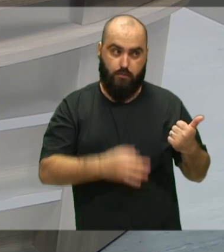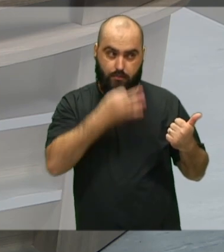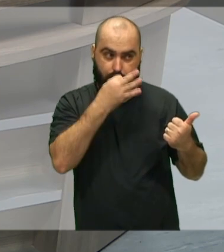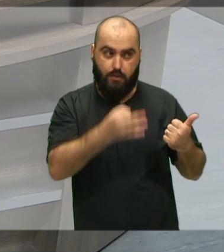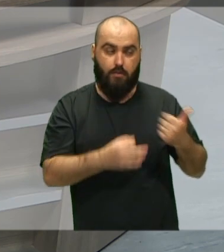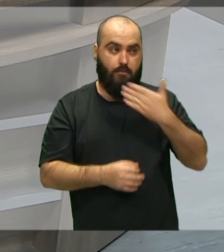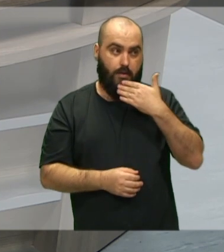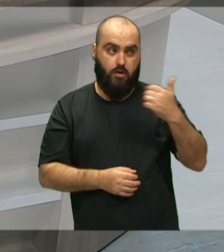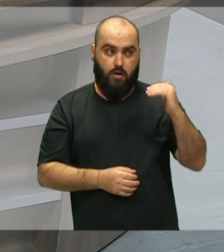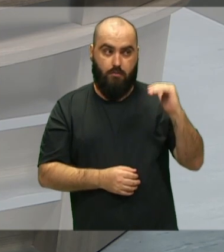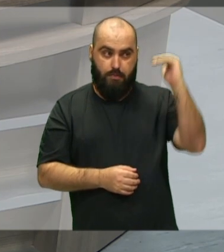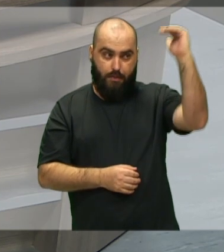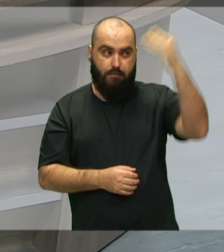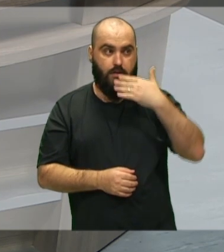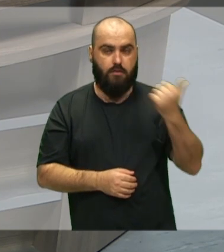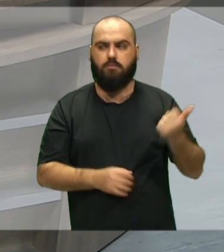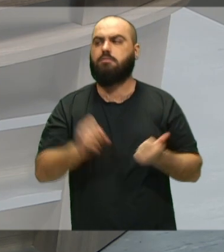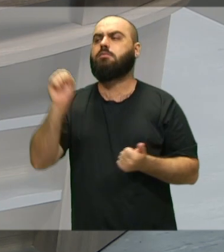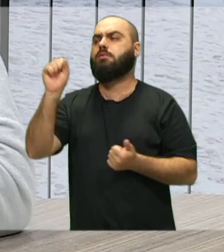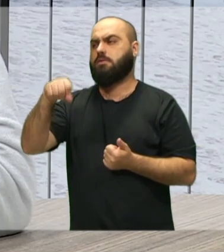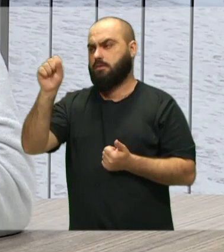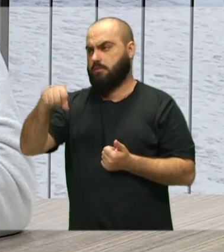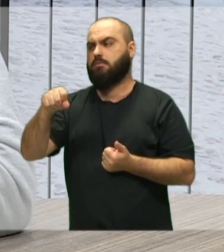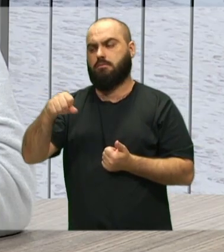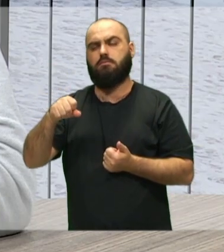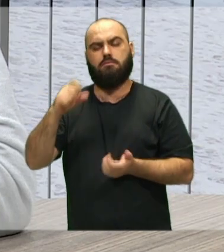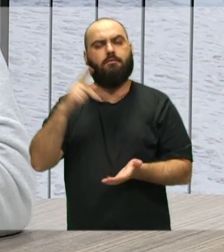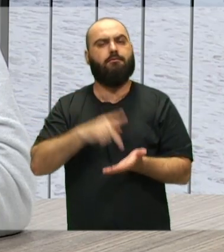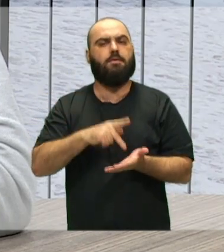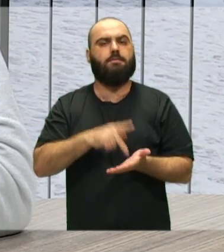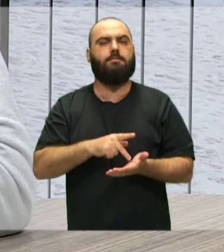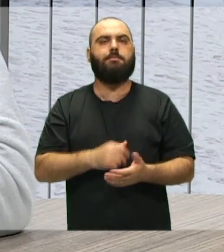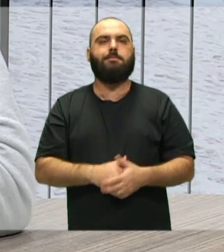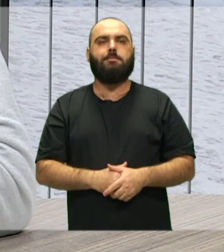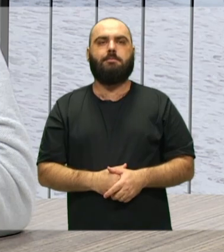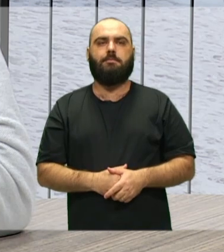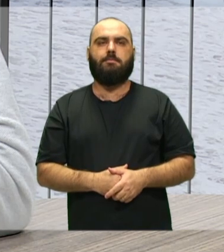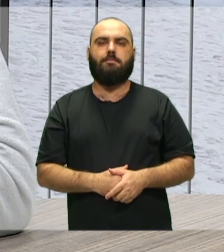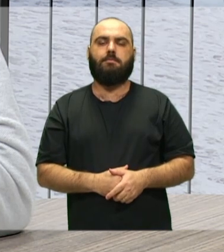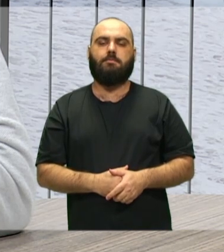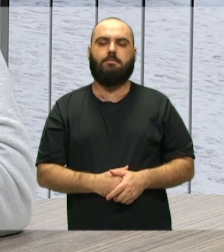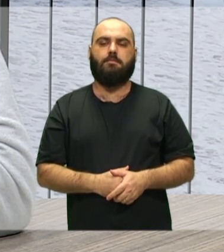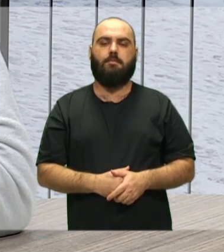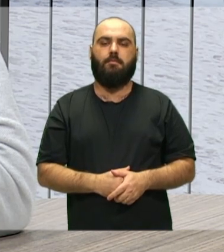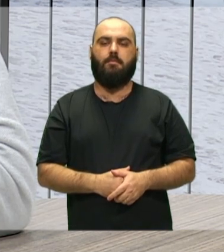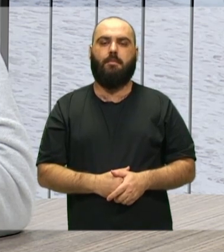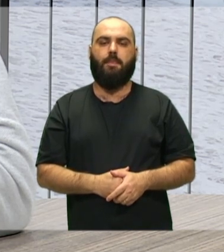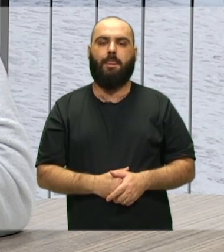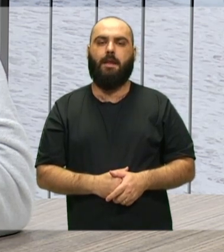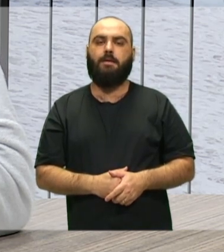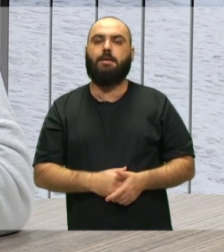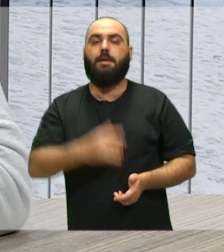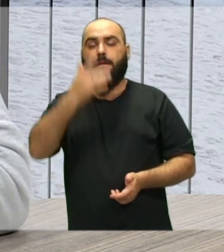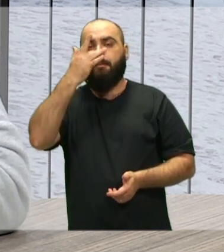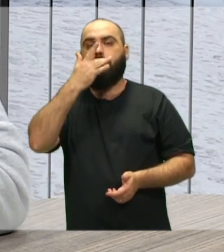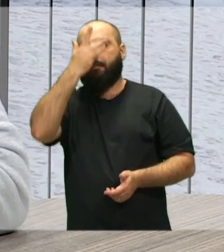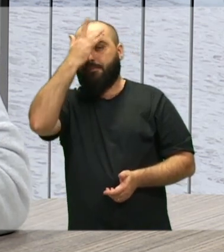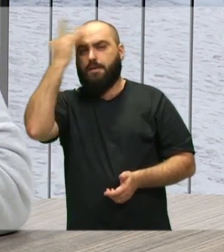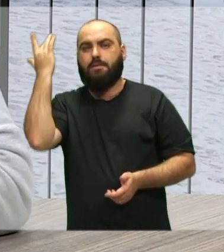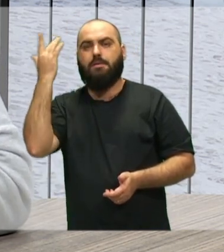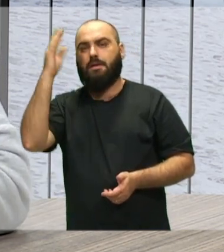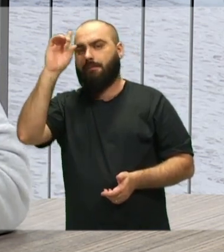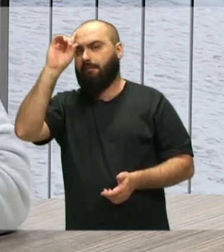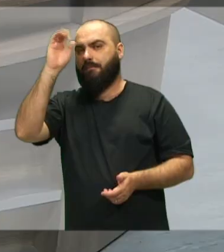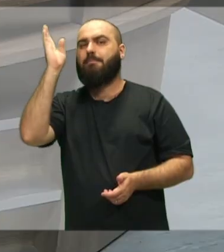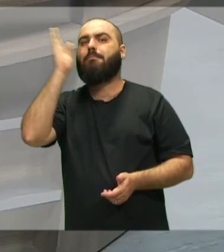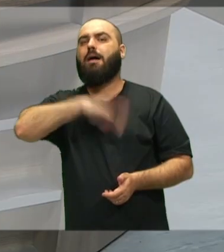as graduações, né? Exatamente. Eu digo assim que, na verdade, a má-fé pode se aproveitar de muita coisa.